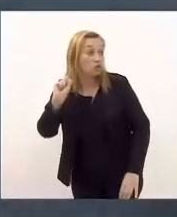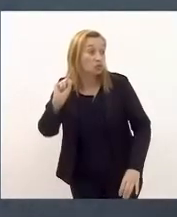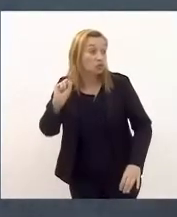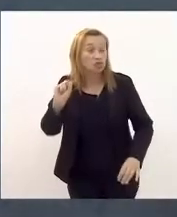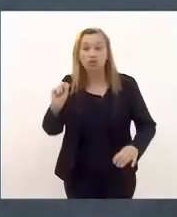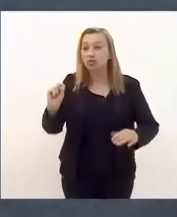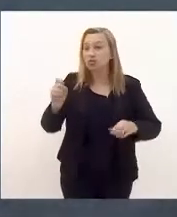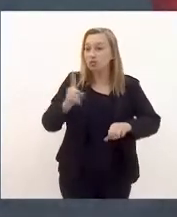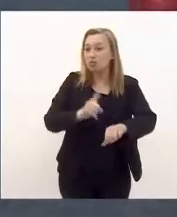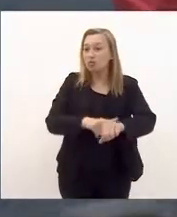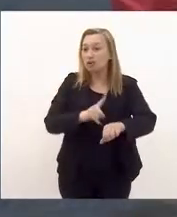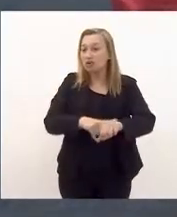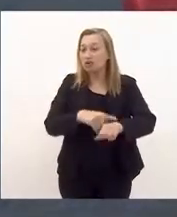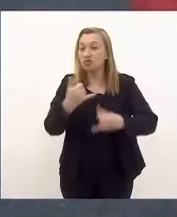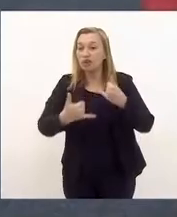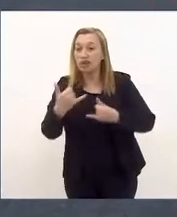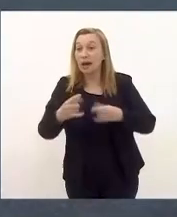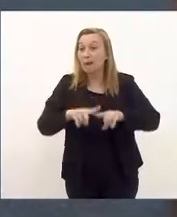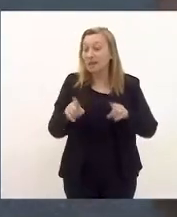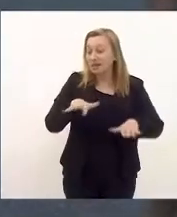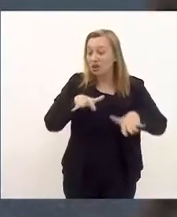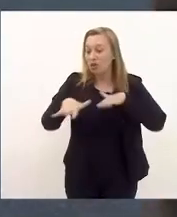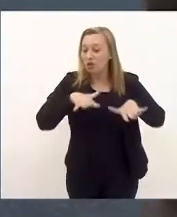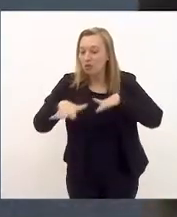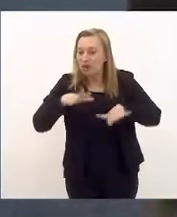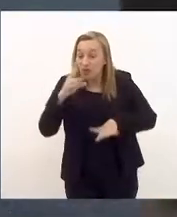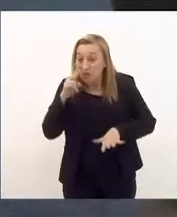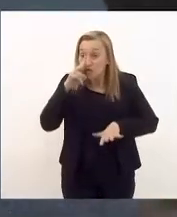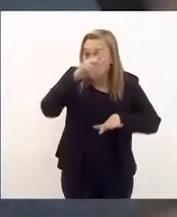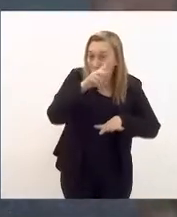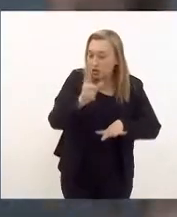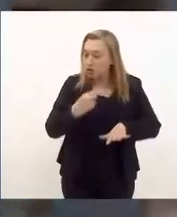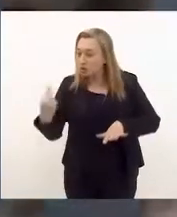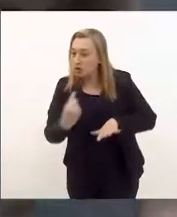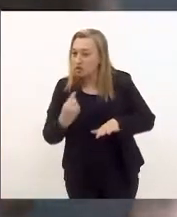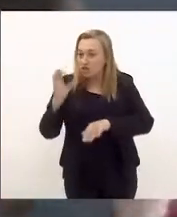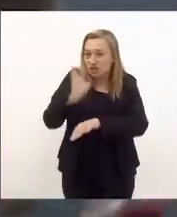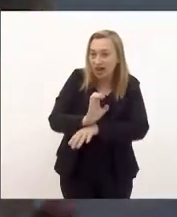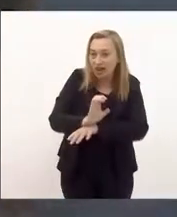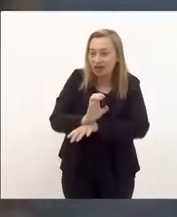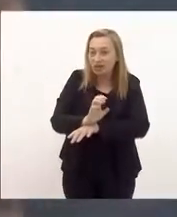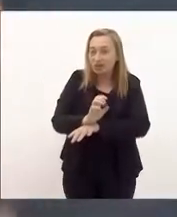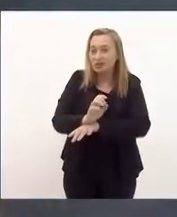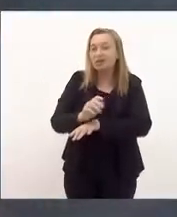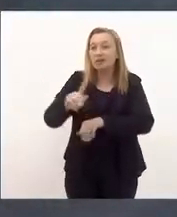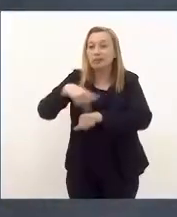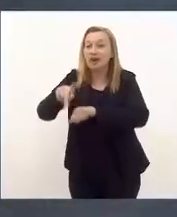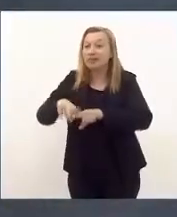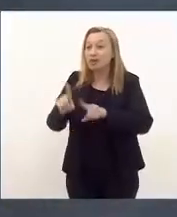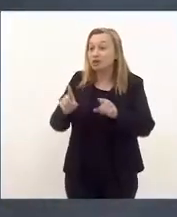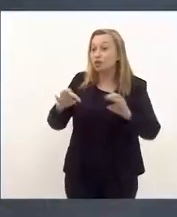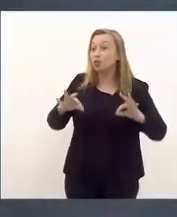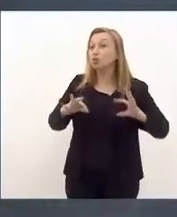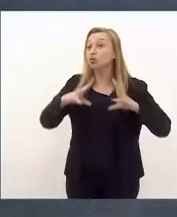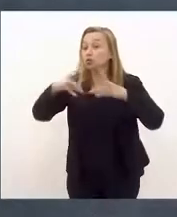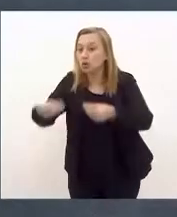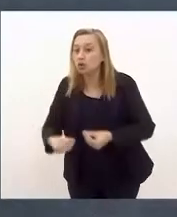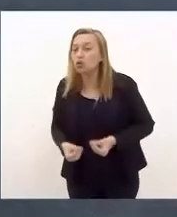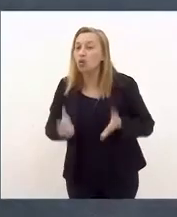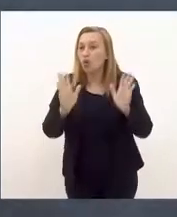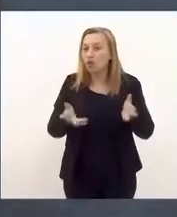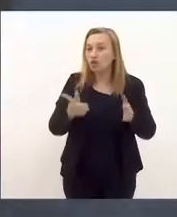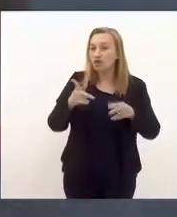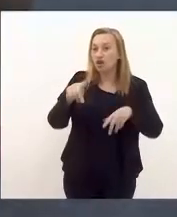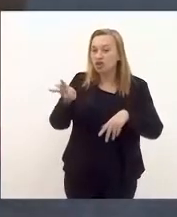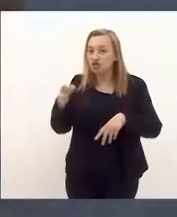O hip-hop ele é um movimento não apenas forte no nosso estado, no nosso país, mas no mundo todo. Hoje é o gênero